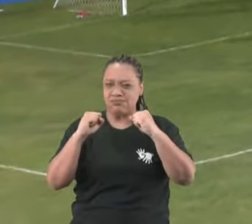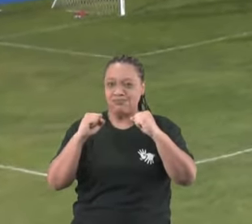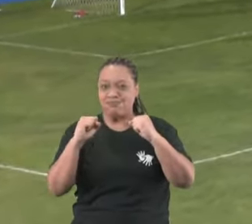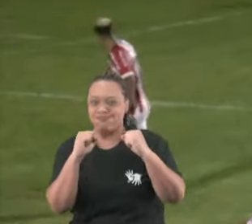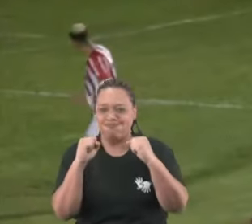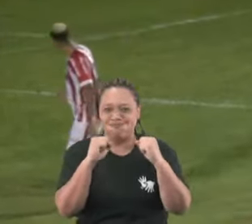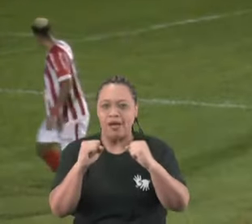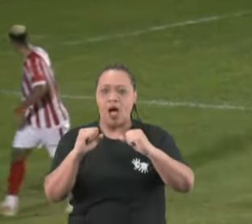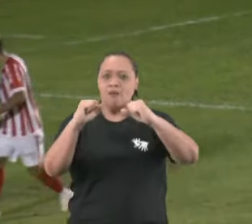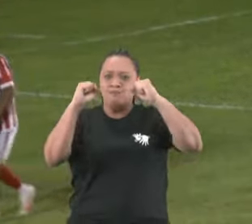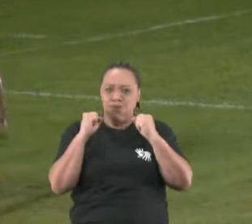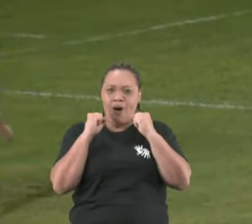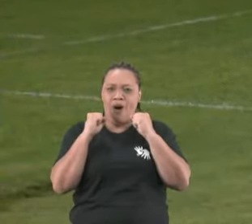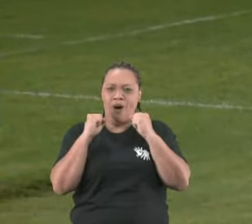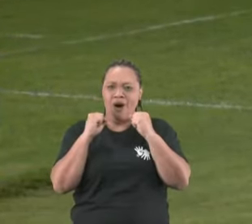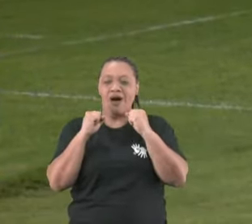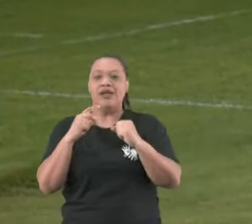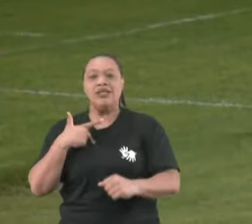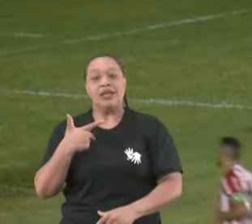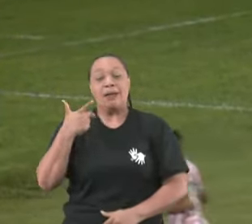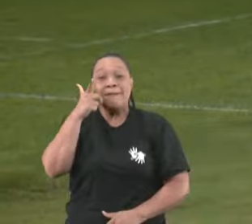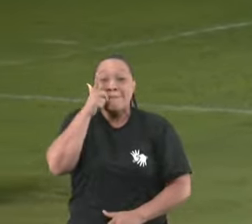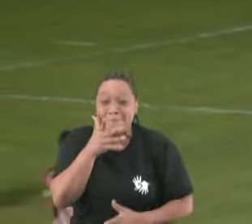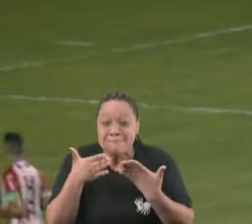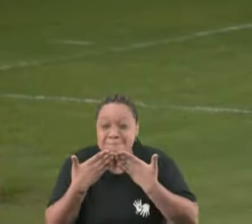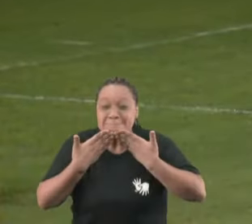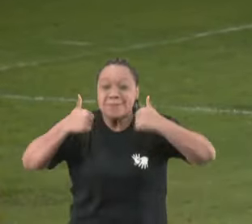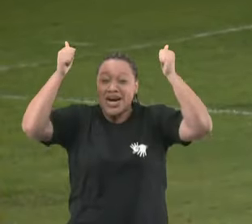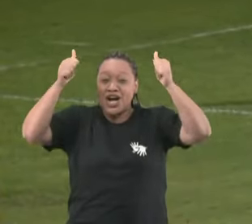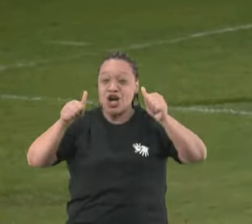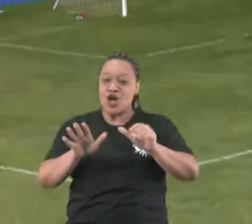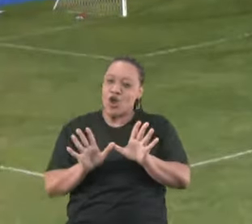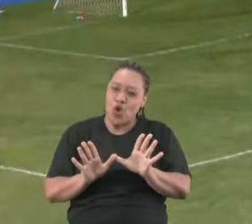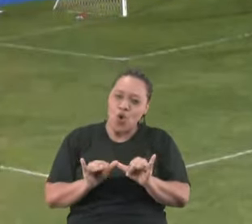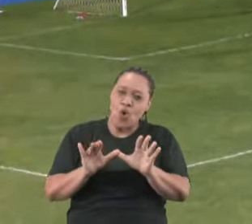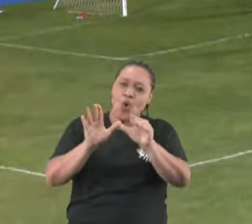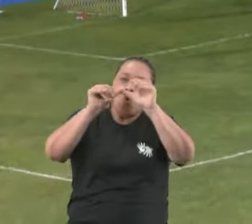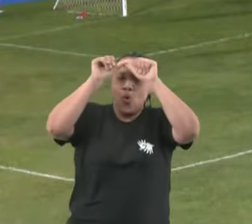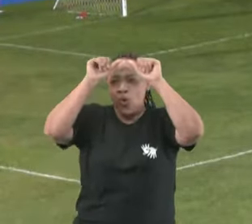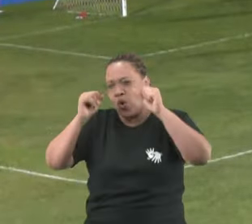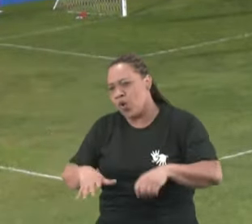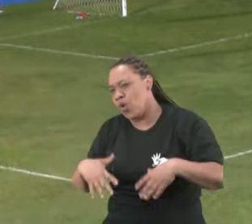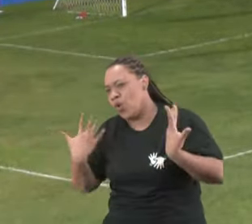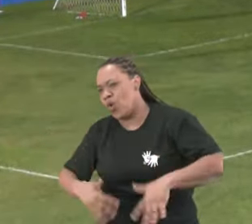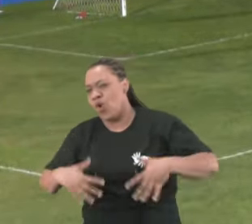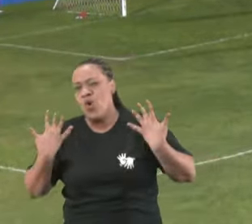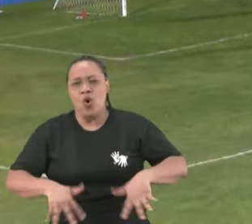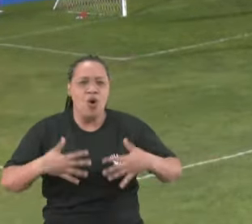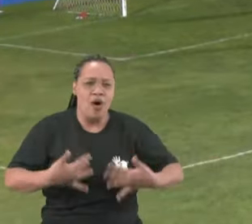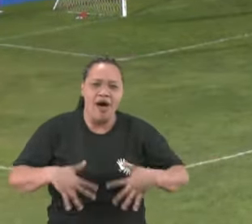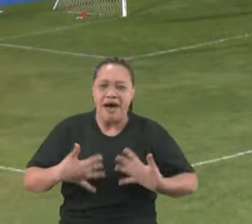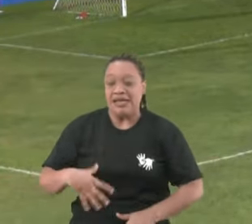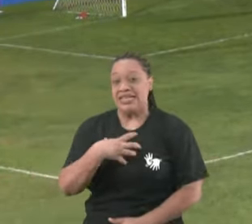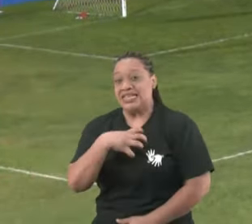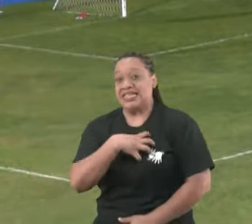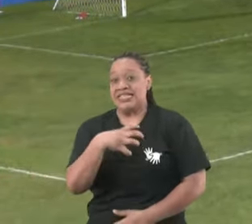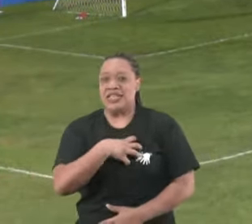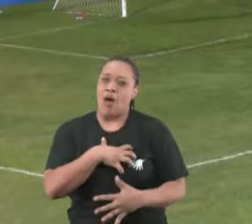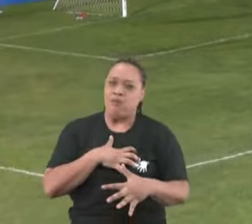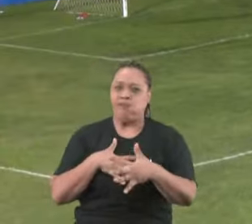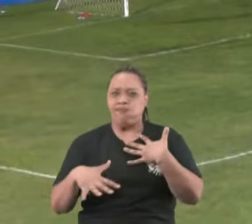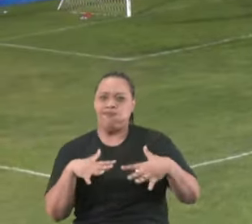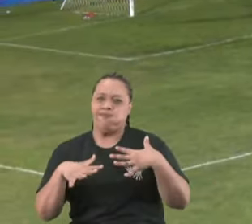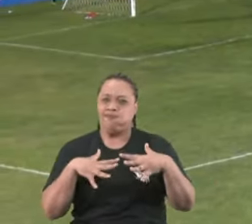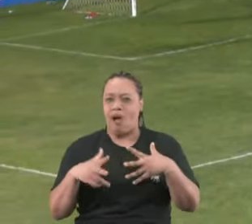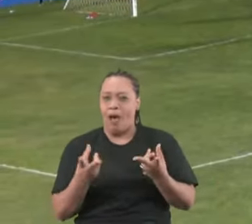Na melhor chance do Asa na partida, o Feijão sente que a galera deu uma esmorecida e